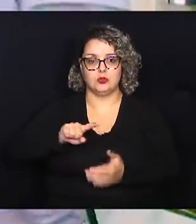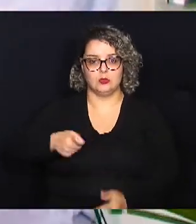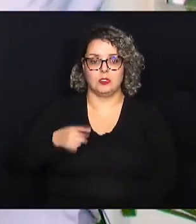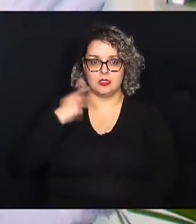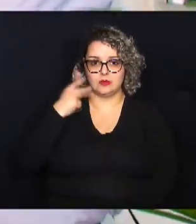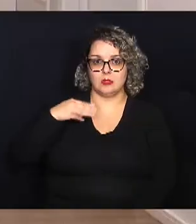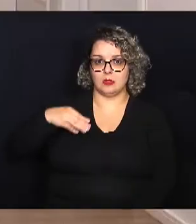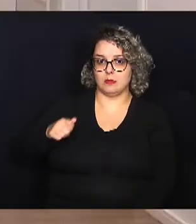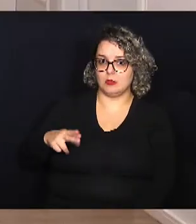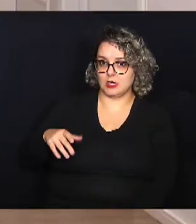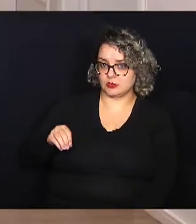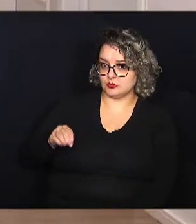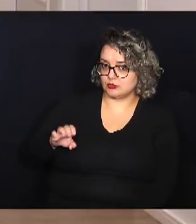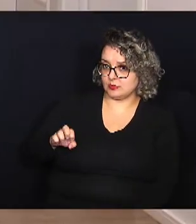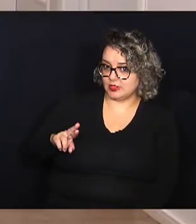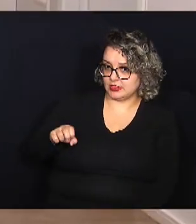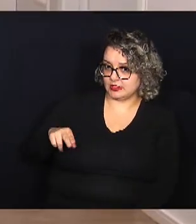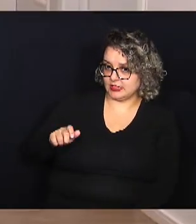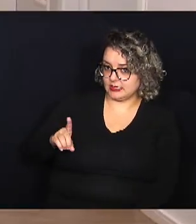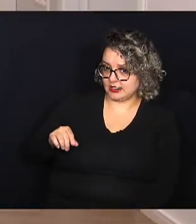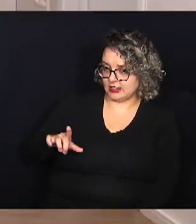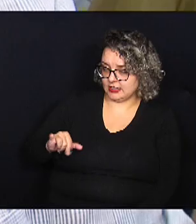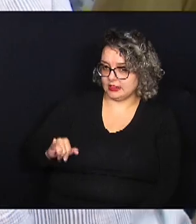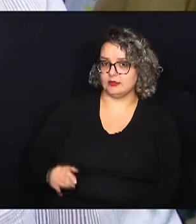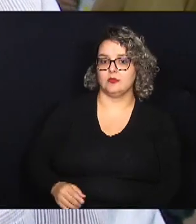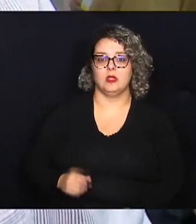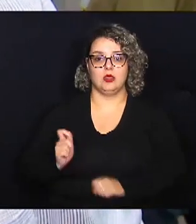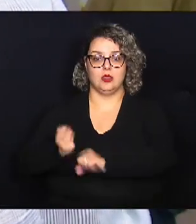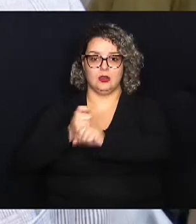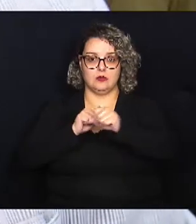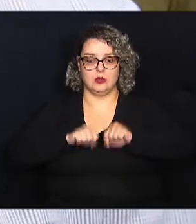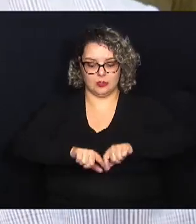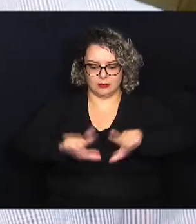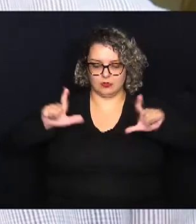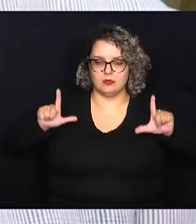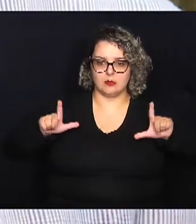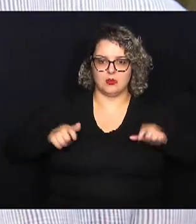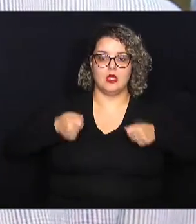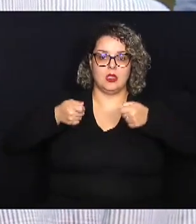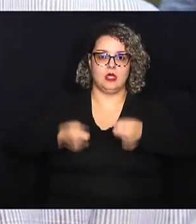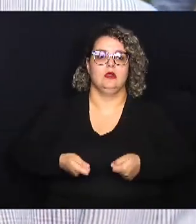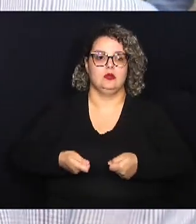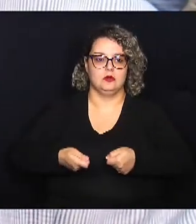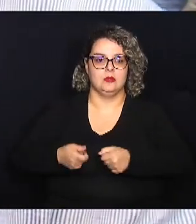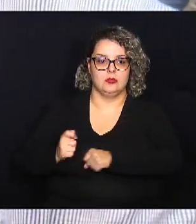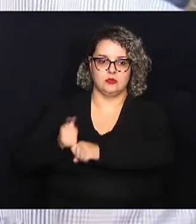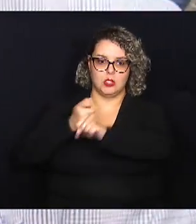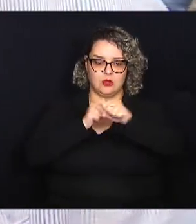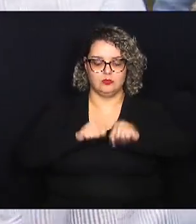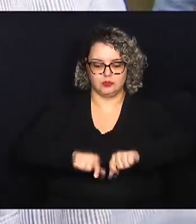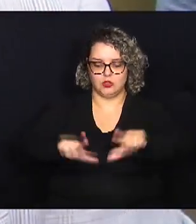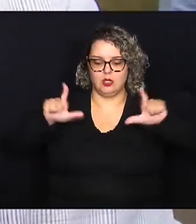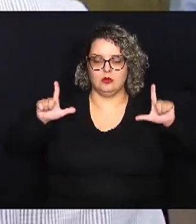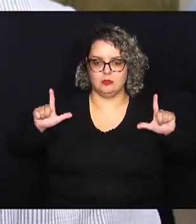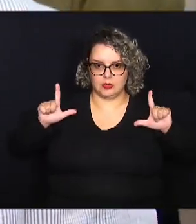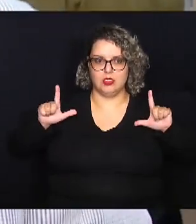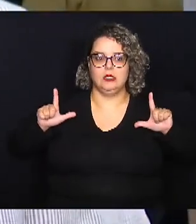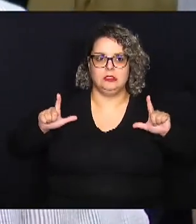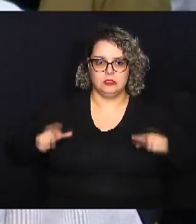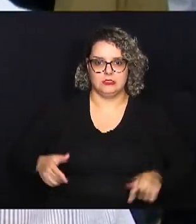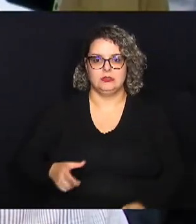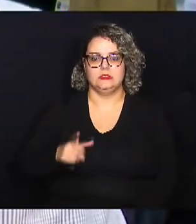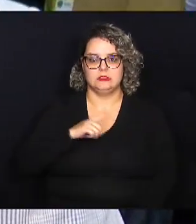Marcos Bernardelli, determinou a colocação do busto. A consagração desse busto, ela tem uma pauta anterior, que